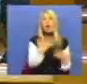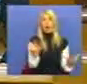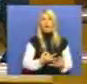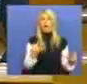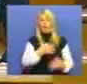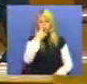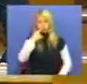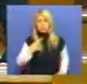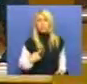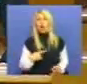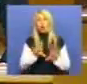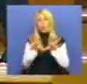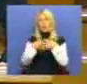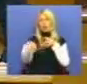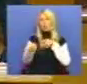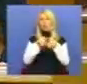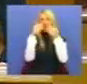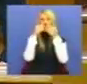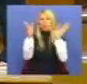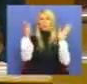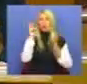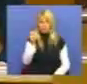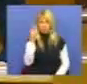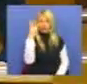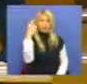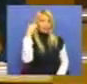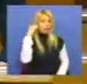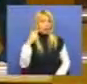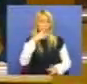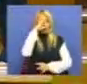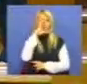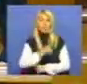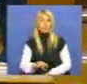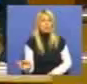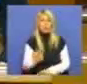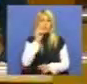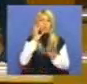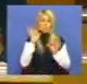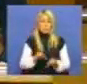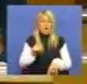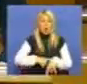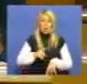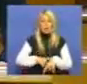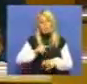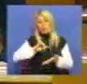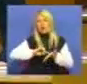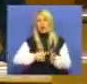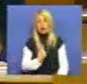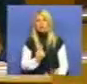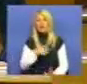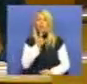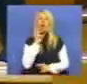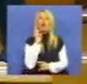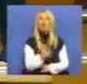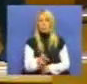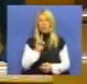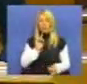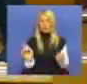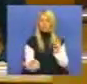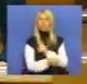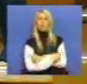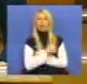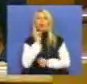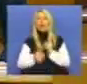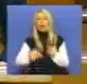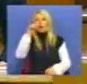comunidade política democrática. 3 anos de governação não são certamente todo o tempo necessário para responder e inverter aquilo que